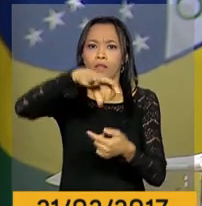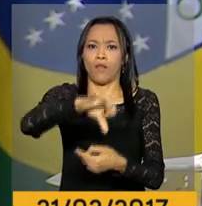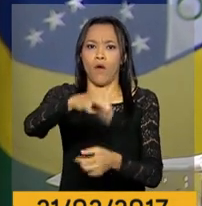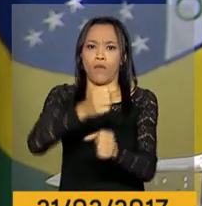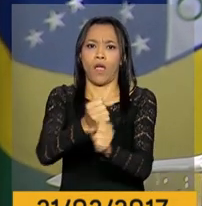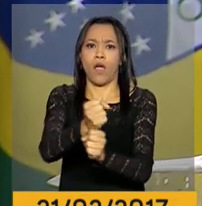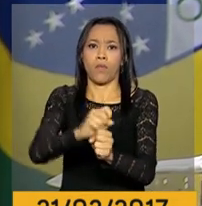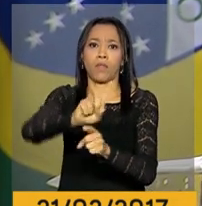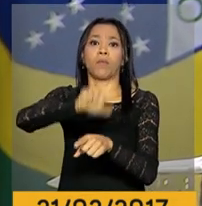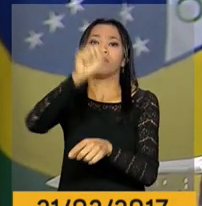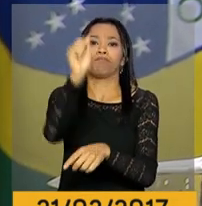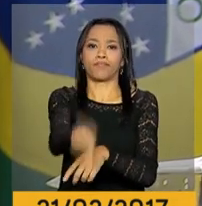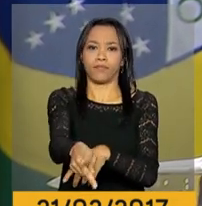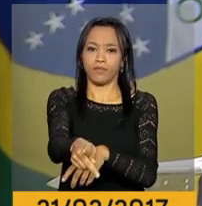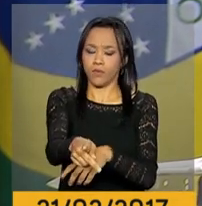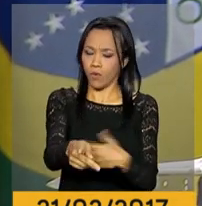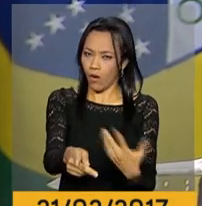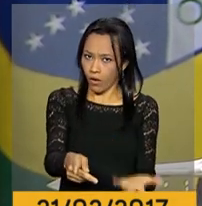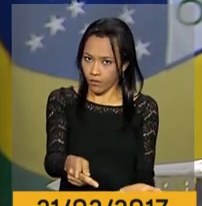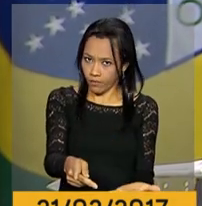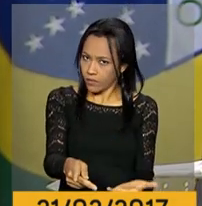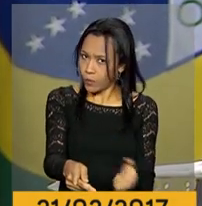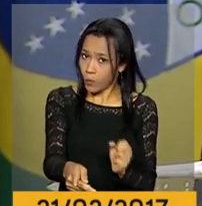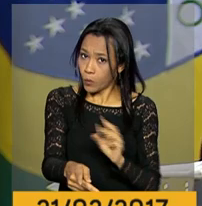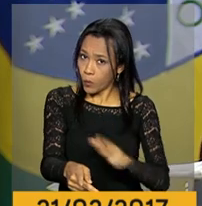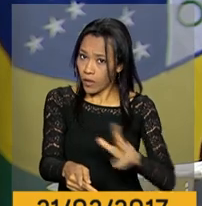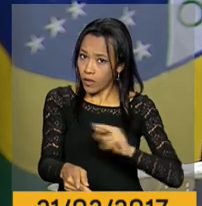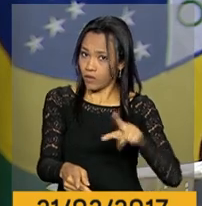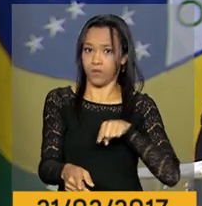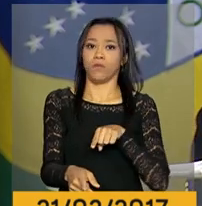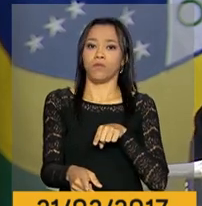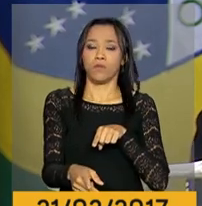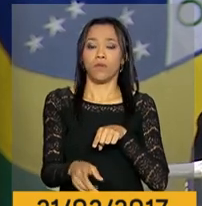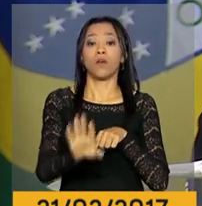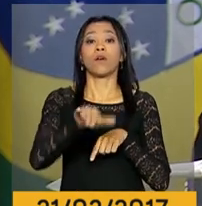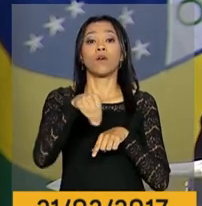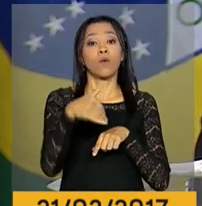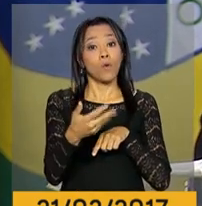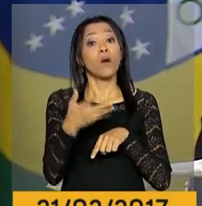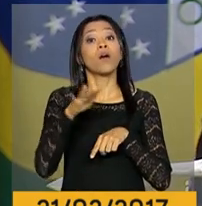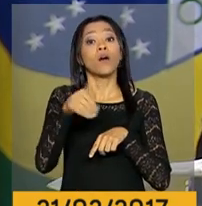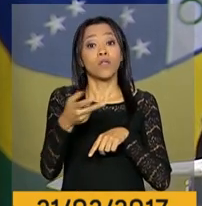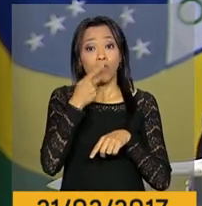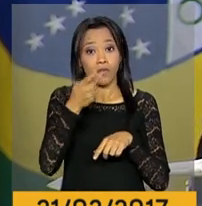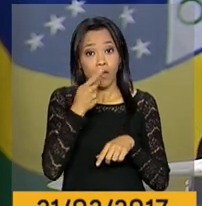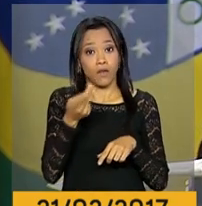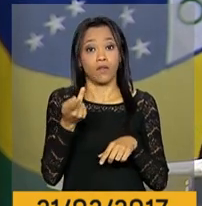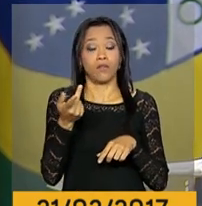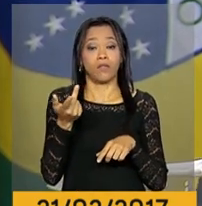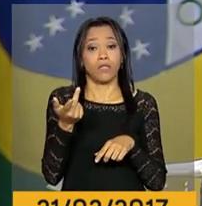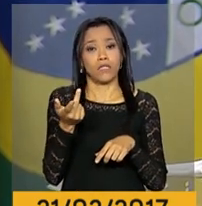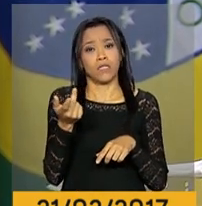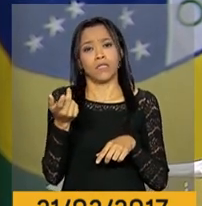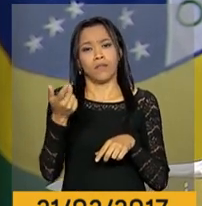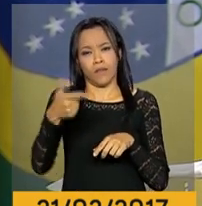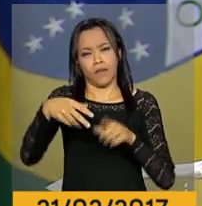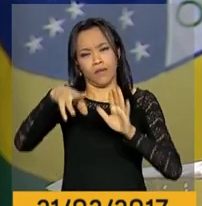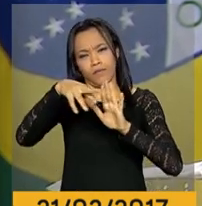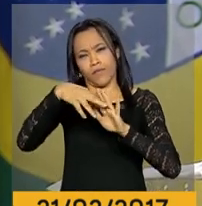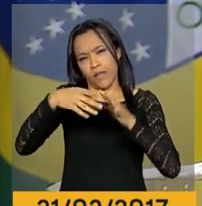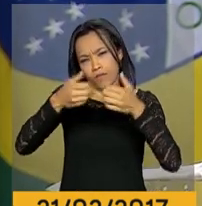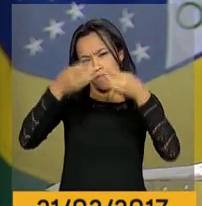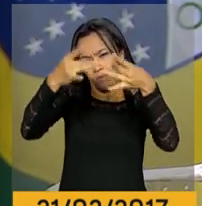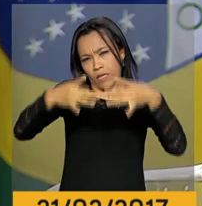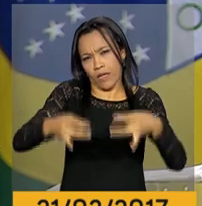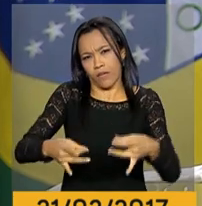poder se aposentar Ora bem não é isto quando você na reforma da Previdência só esta palavra de natureza técnica eu quero